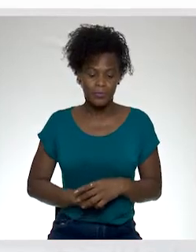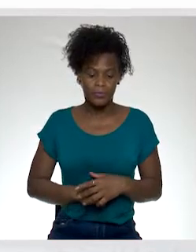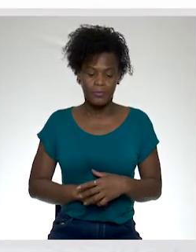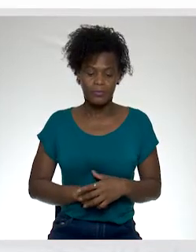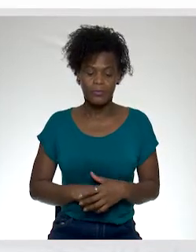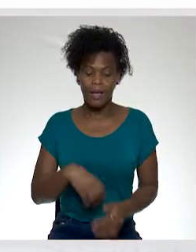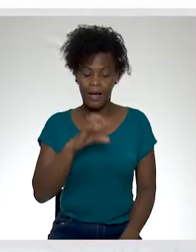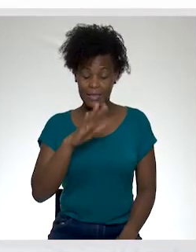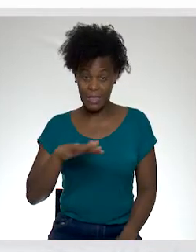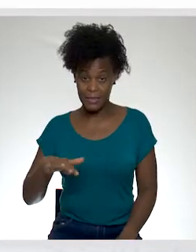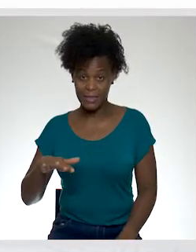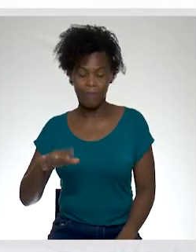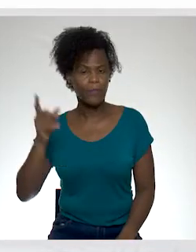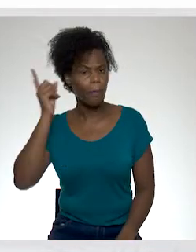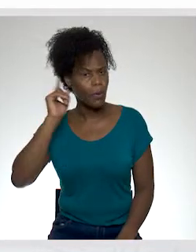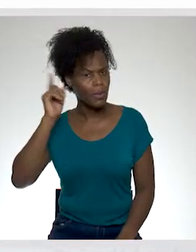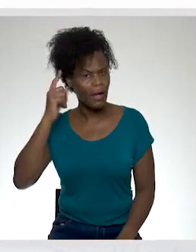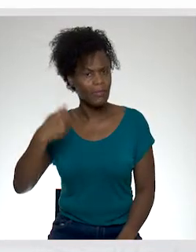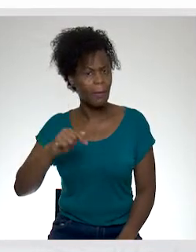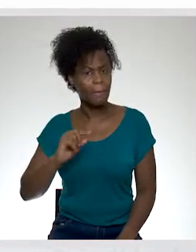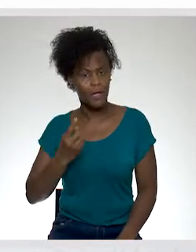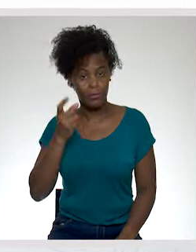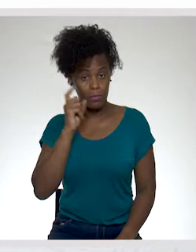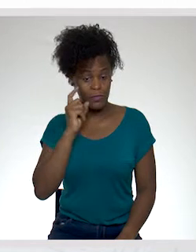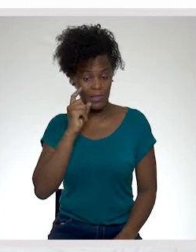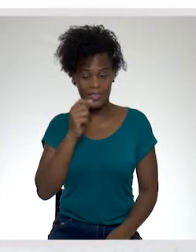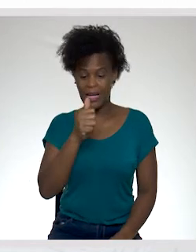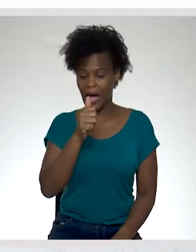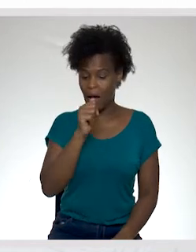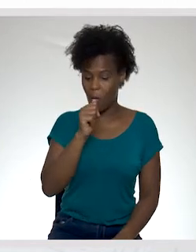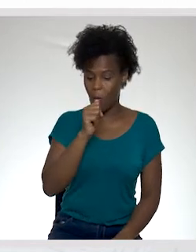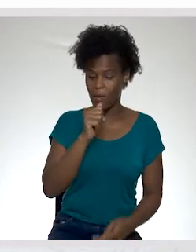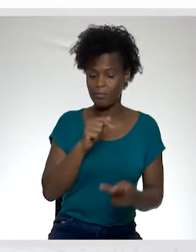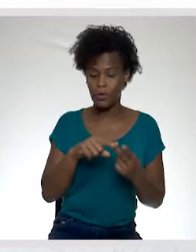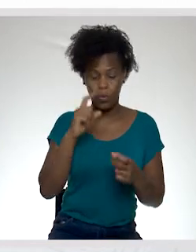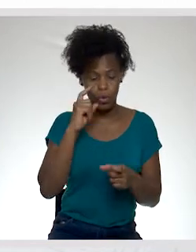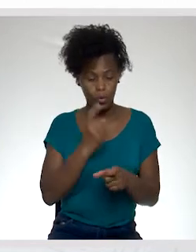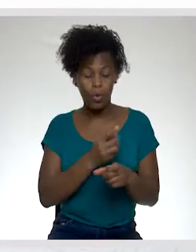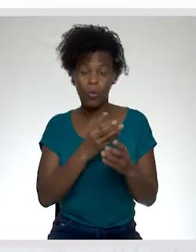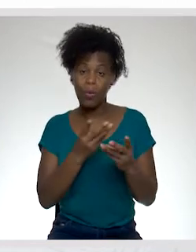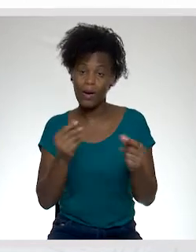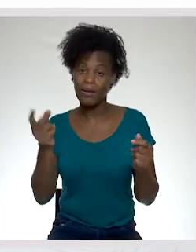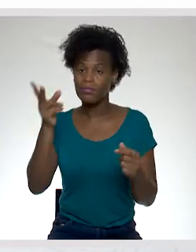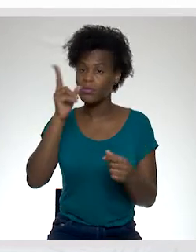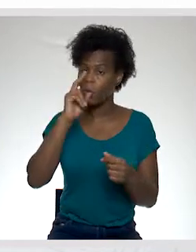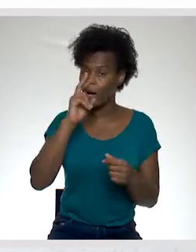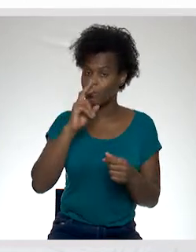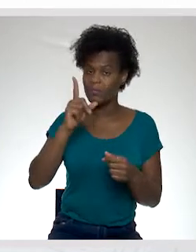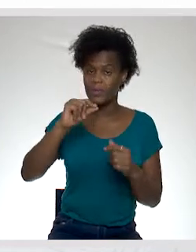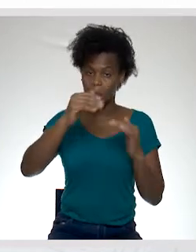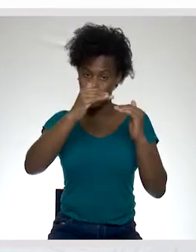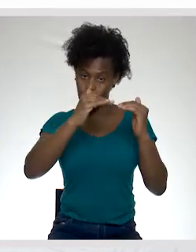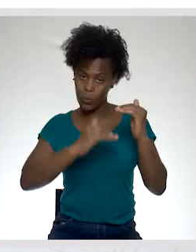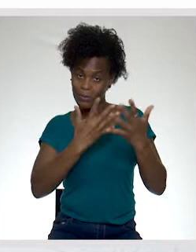A ciência tem um papel fundamental na preservação da água, no controle da qualidade do ar, na redução